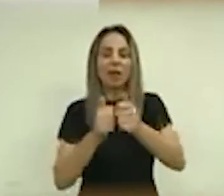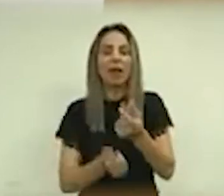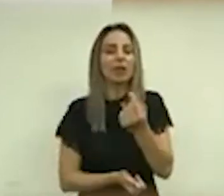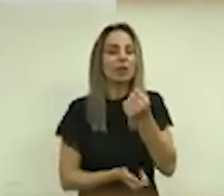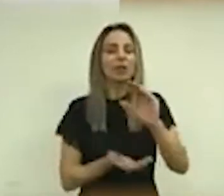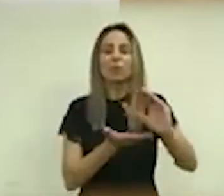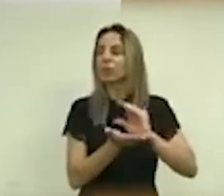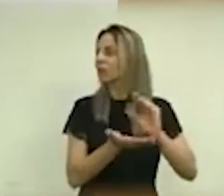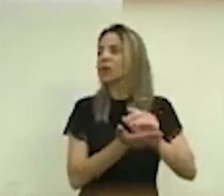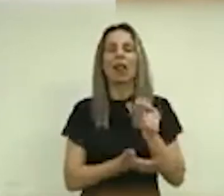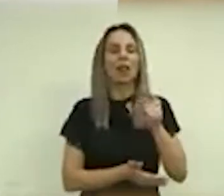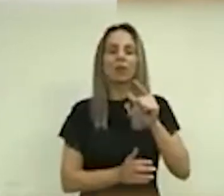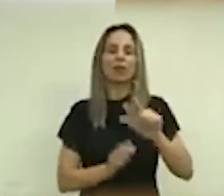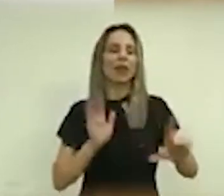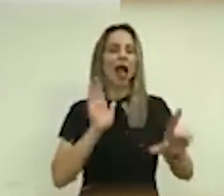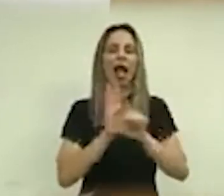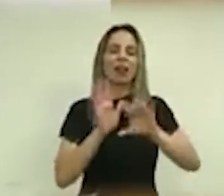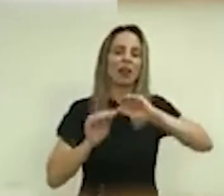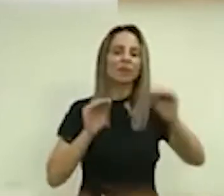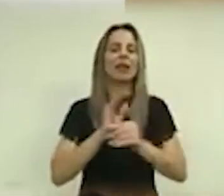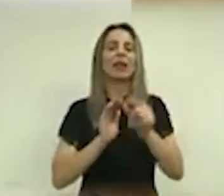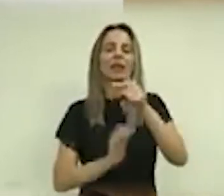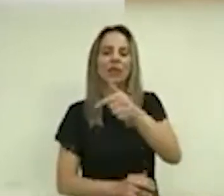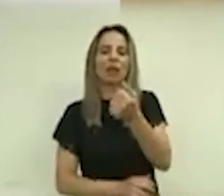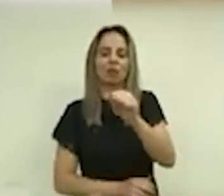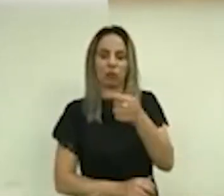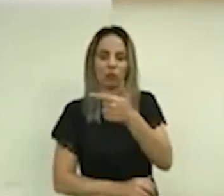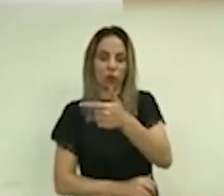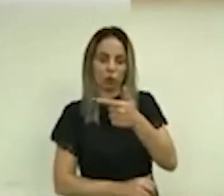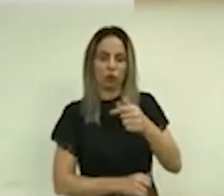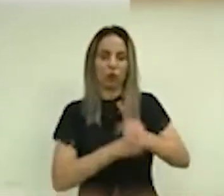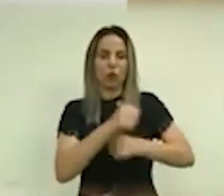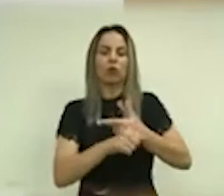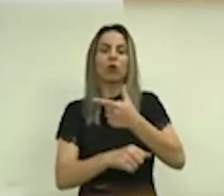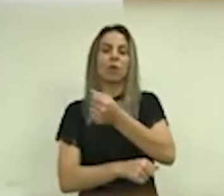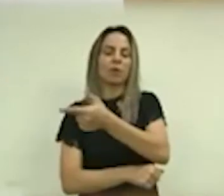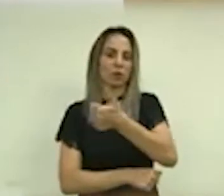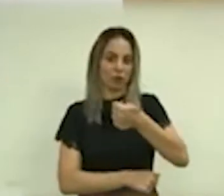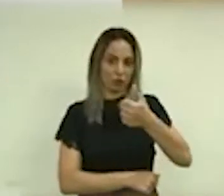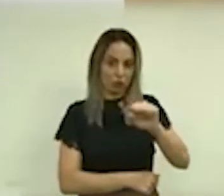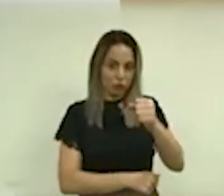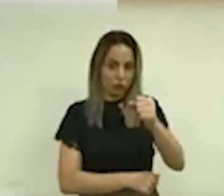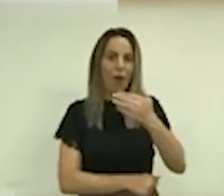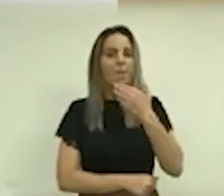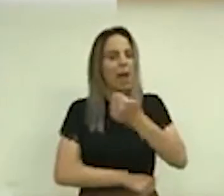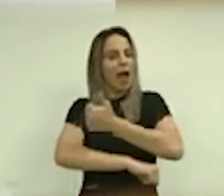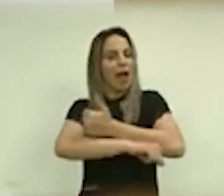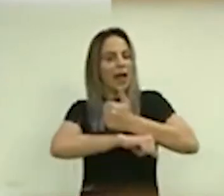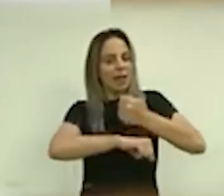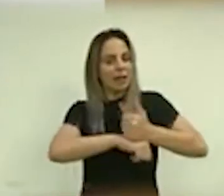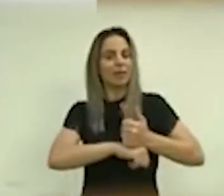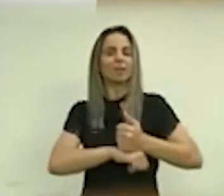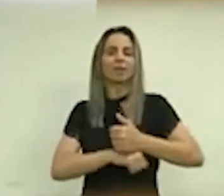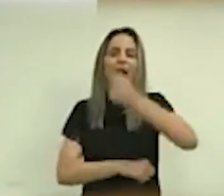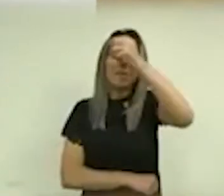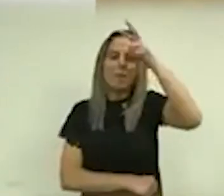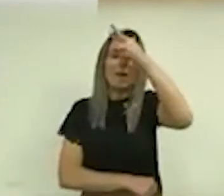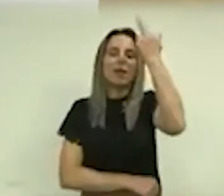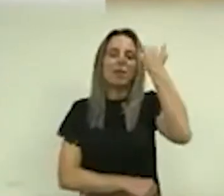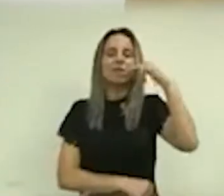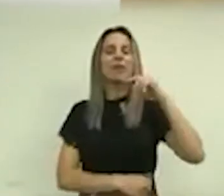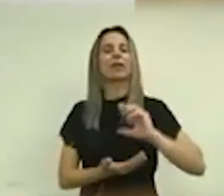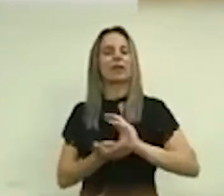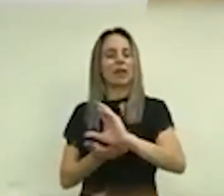gratificação determinada pela Lei Complementar 782 de 2018. Dessa forma, que requer a mesa seja enviado o vídeo à senhora prefeita e à superintendente